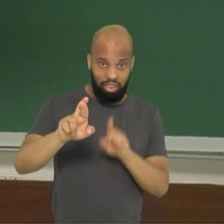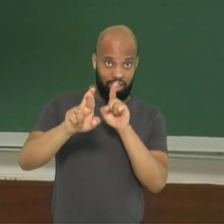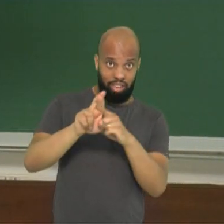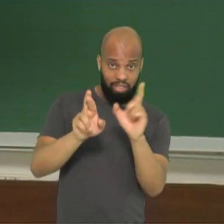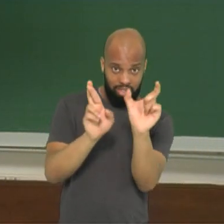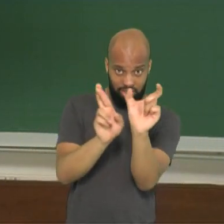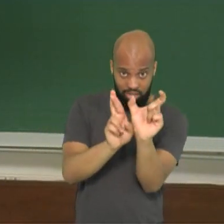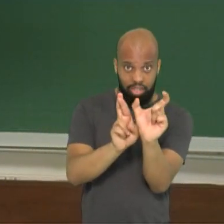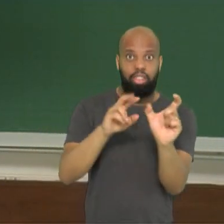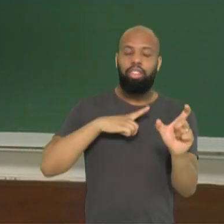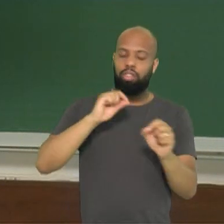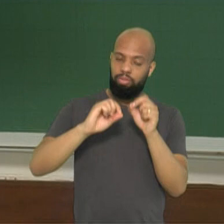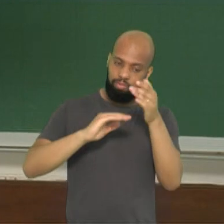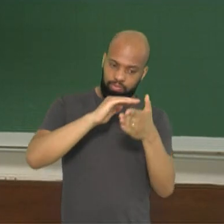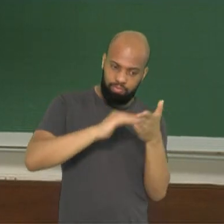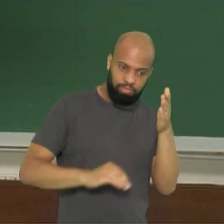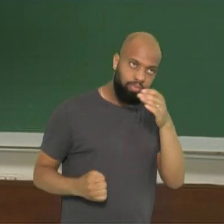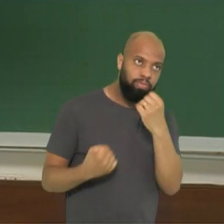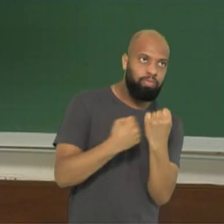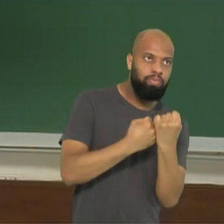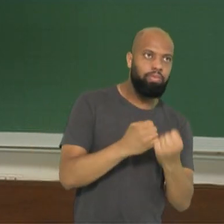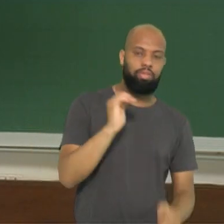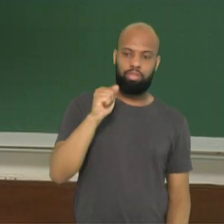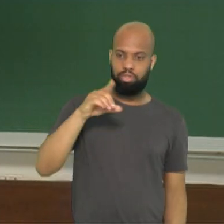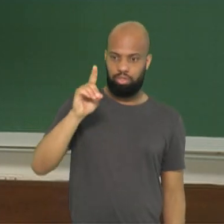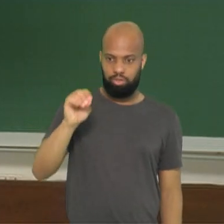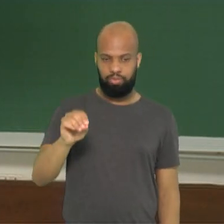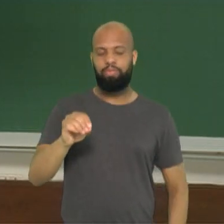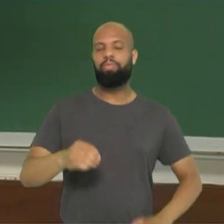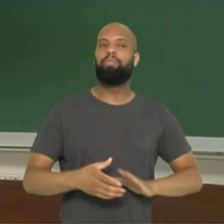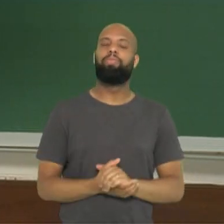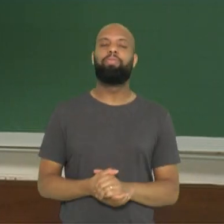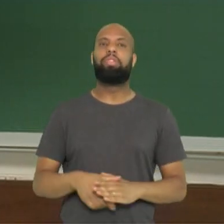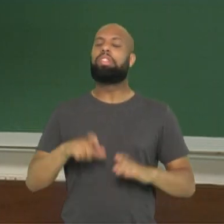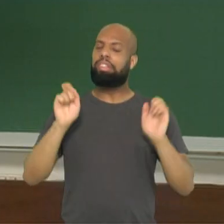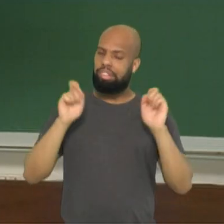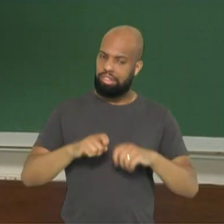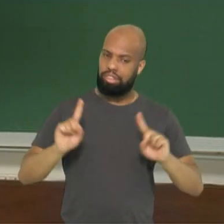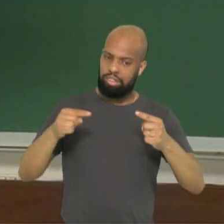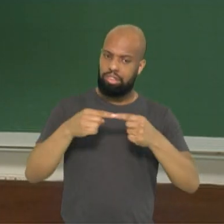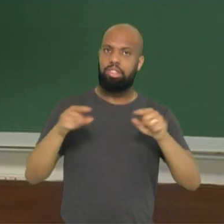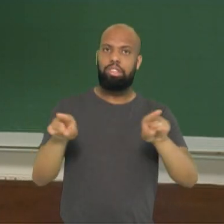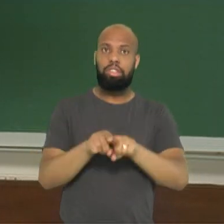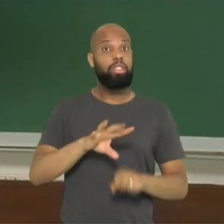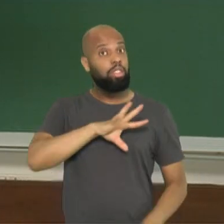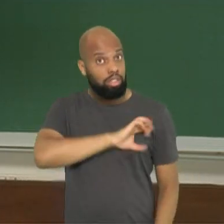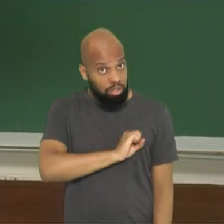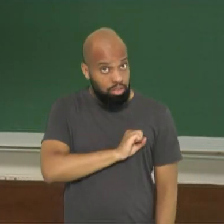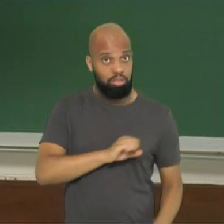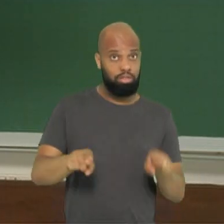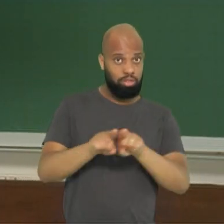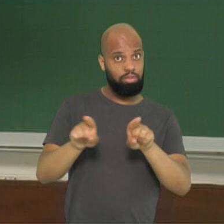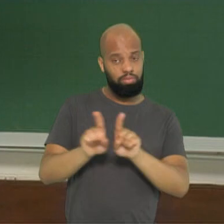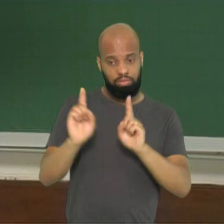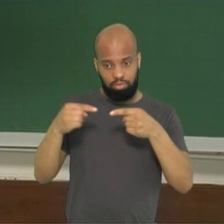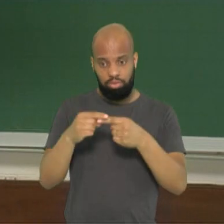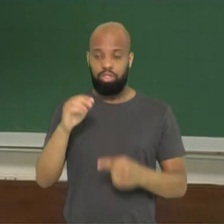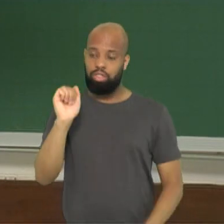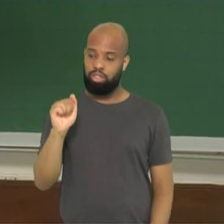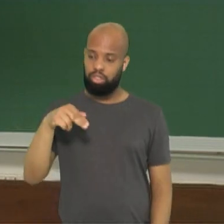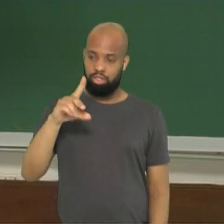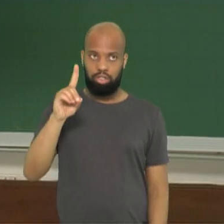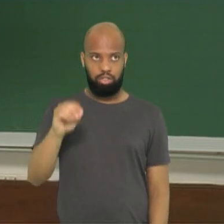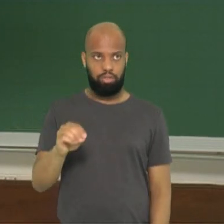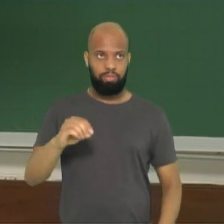estudando, bien? Está amando, super tranquilo, não há muita alteração, somente você acrescenta